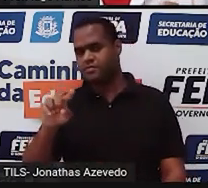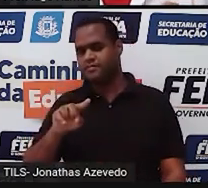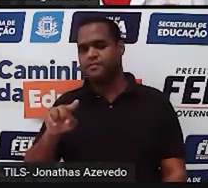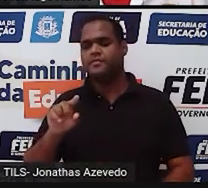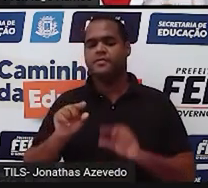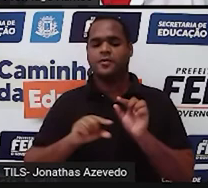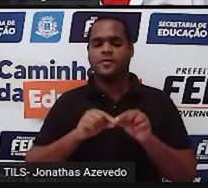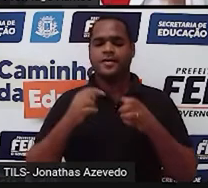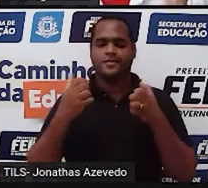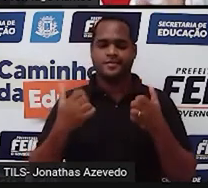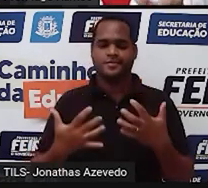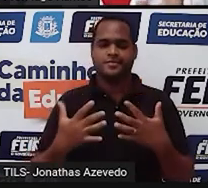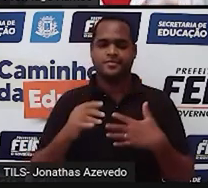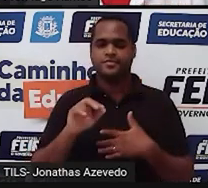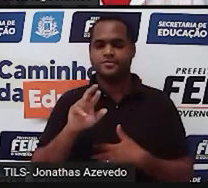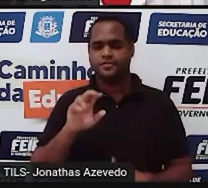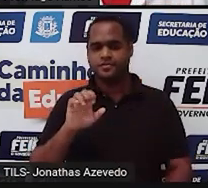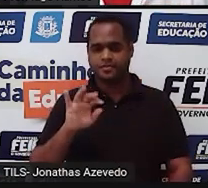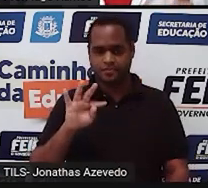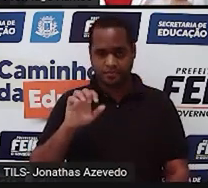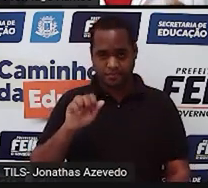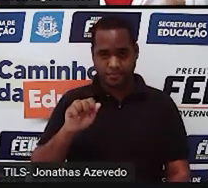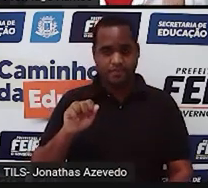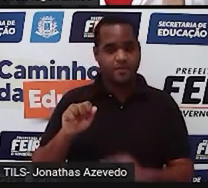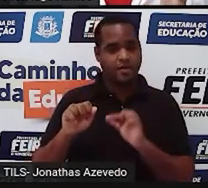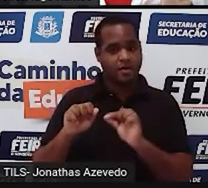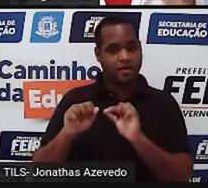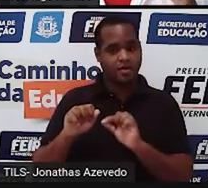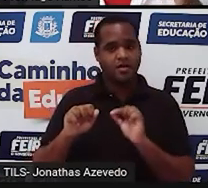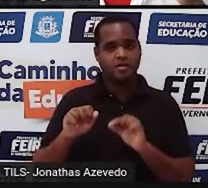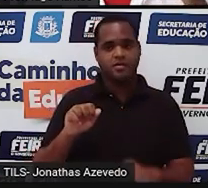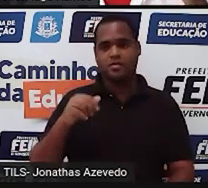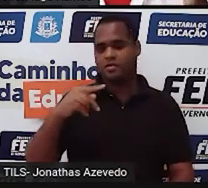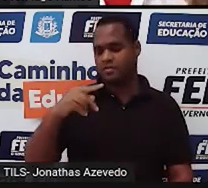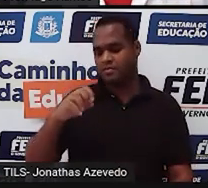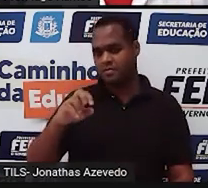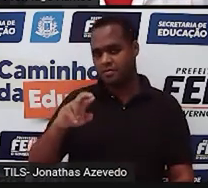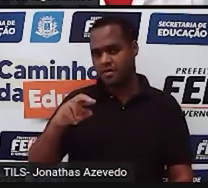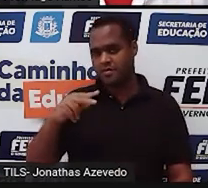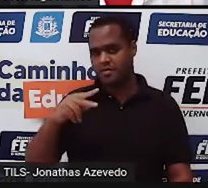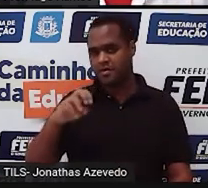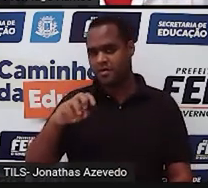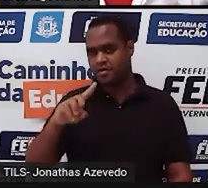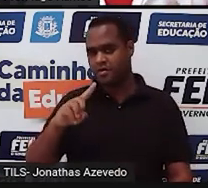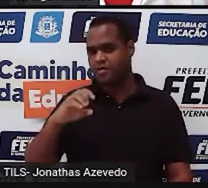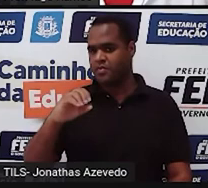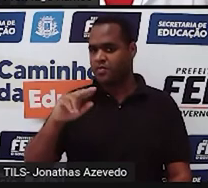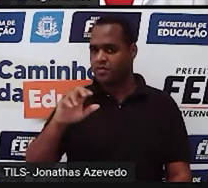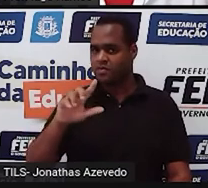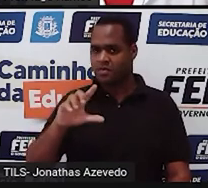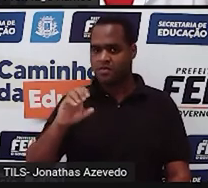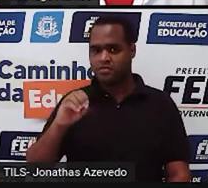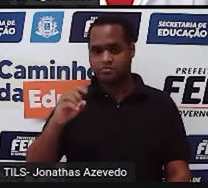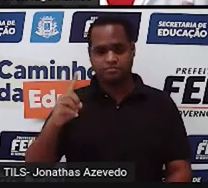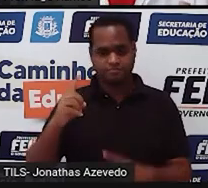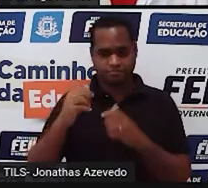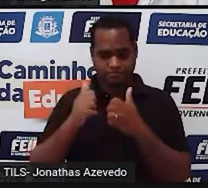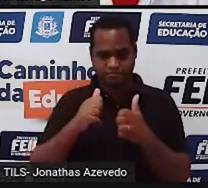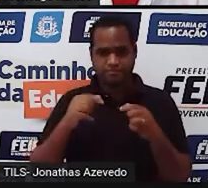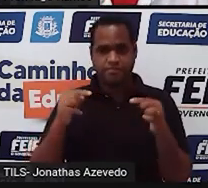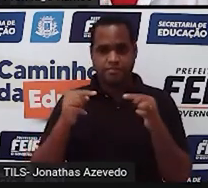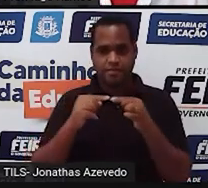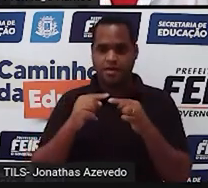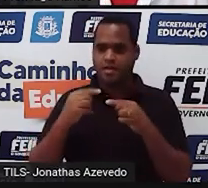reta mediatriz é a reta que é perpendicular um segmento ou seja